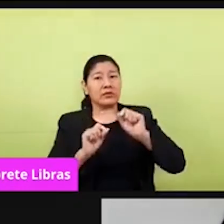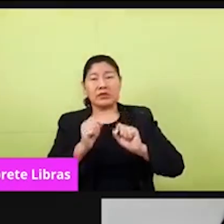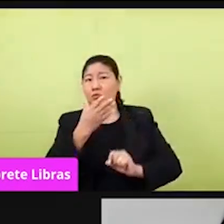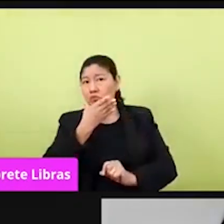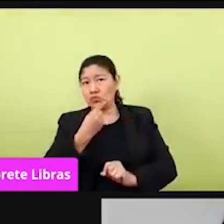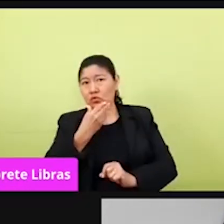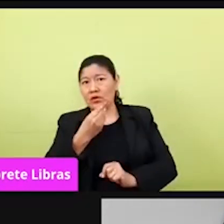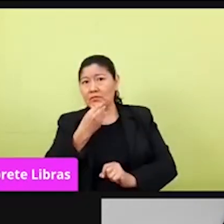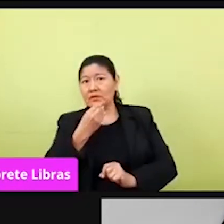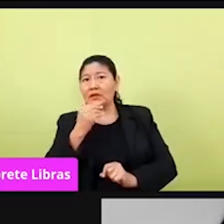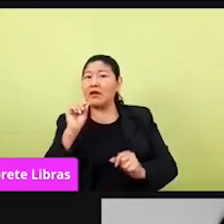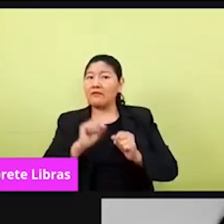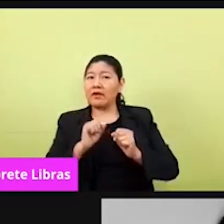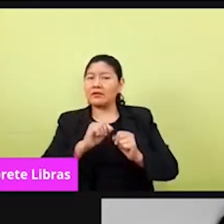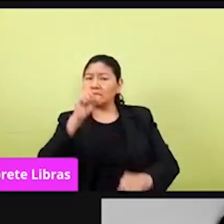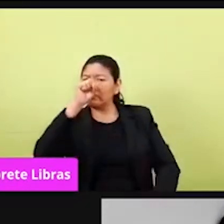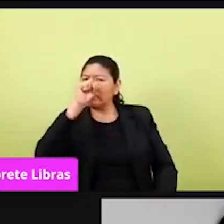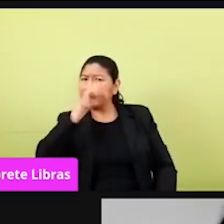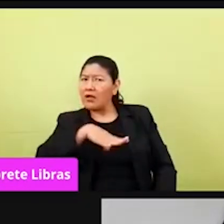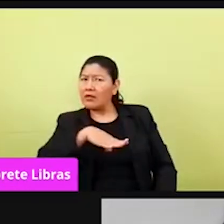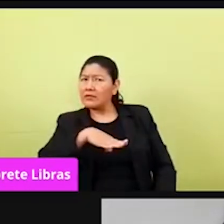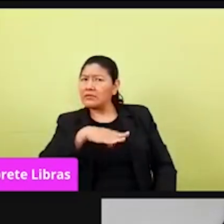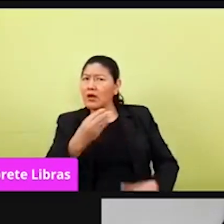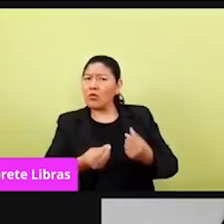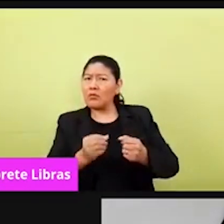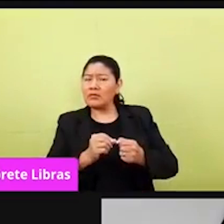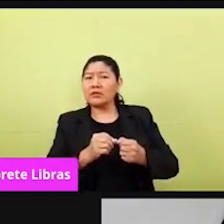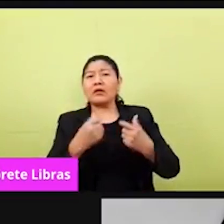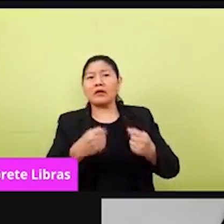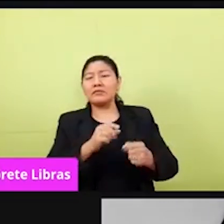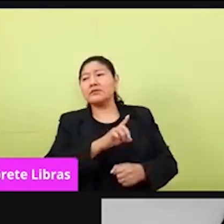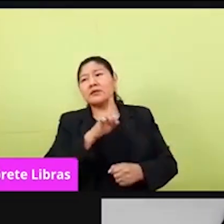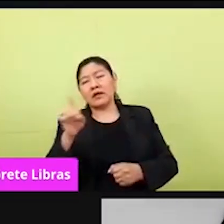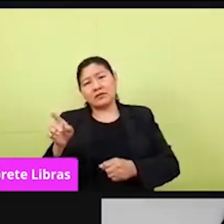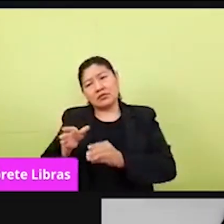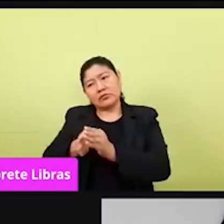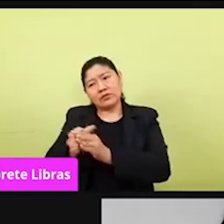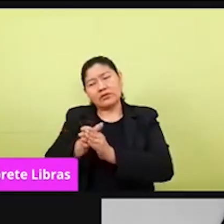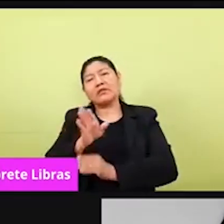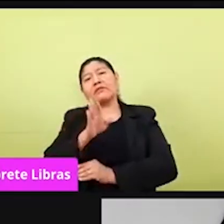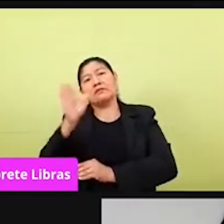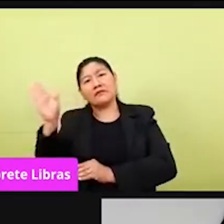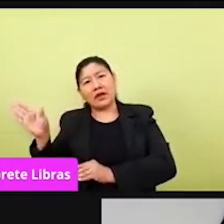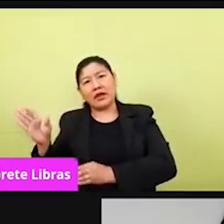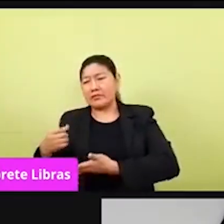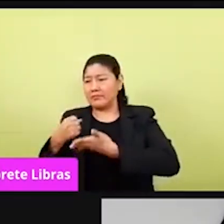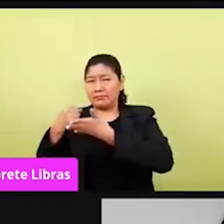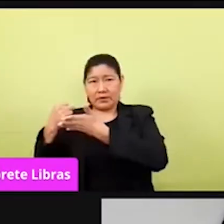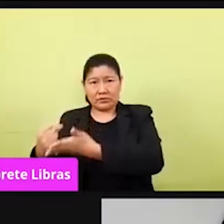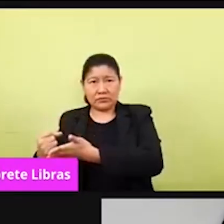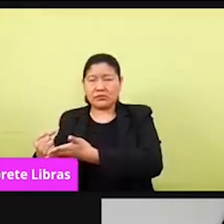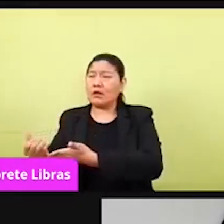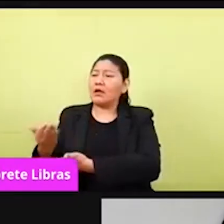violência, eles sejam encaminhados para grupos de reflexão, grupos de reeducação, grupos de sensibilização,